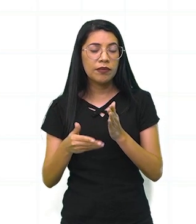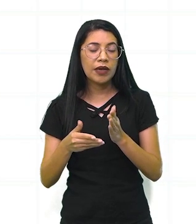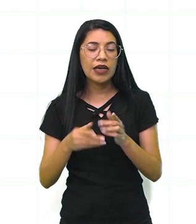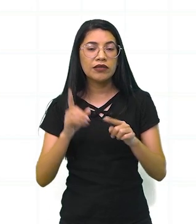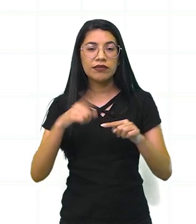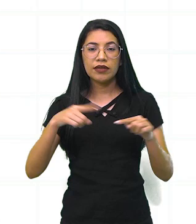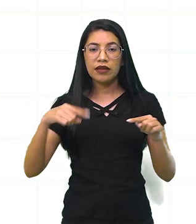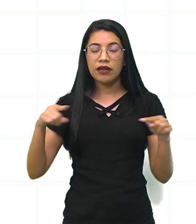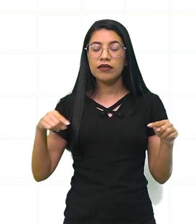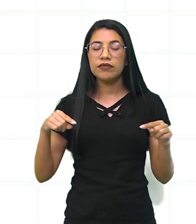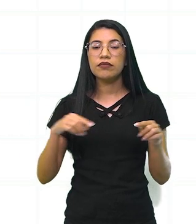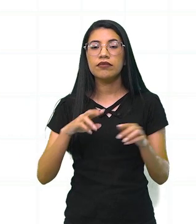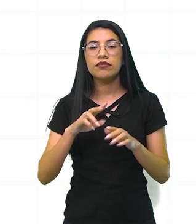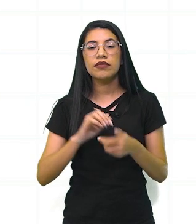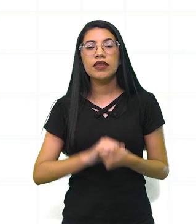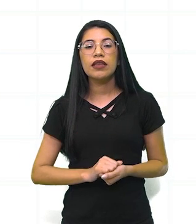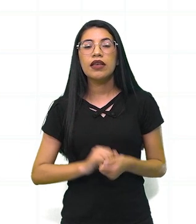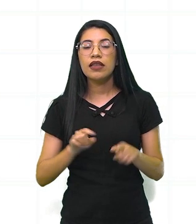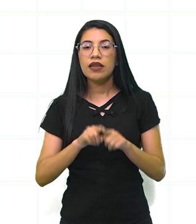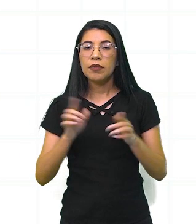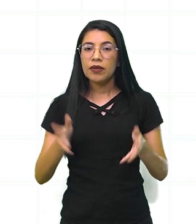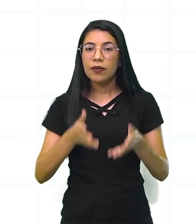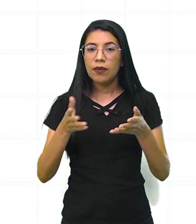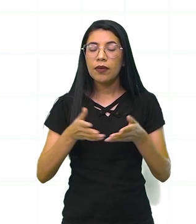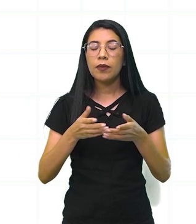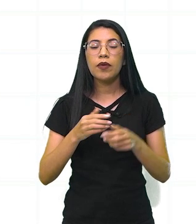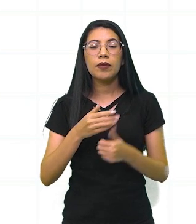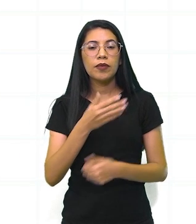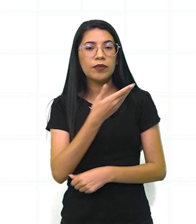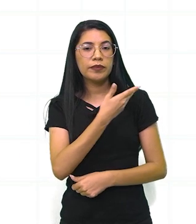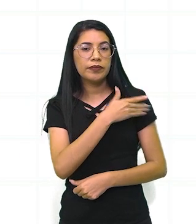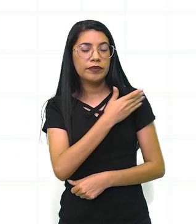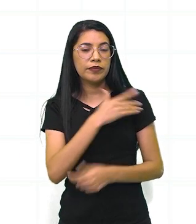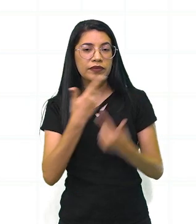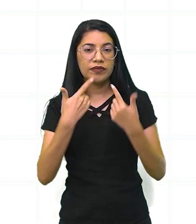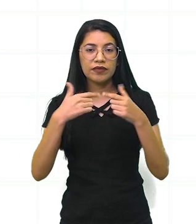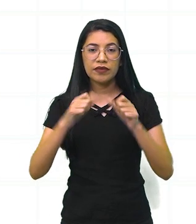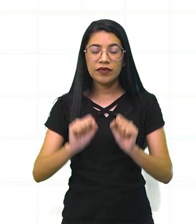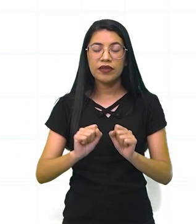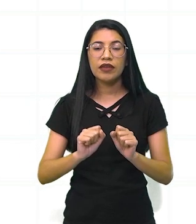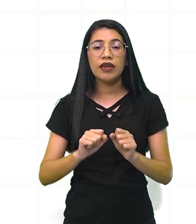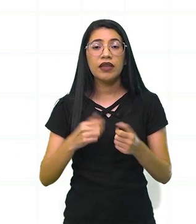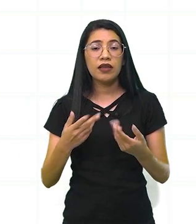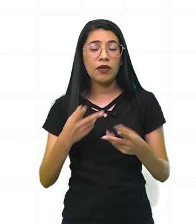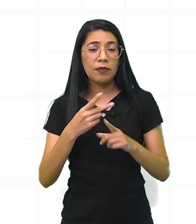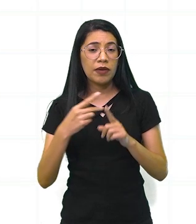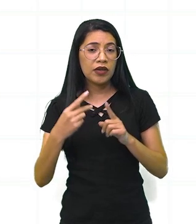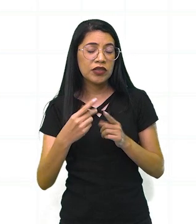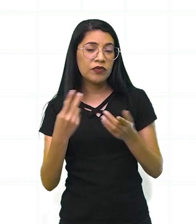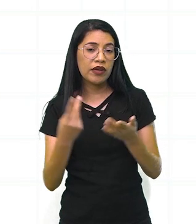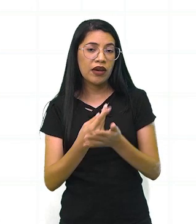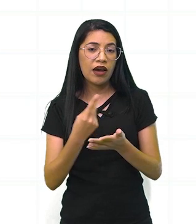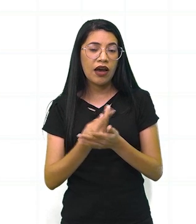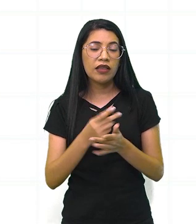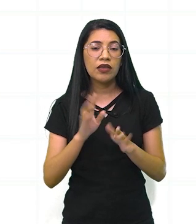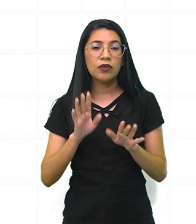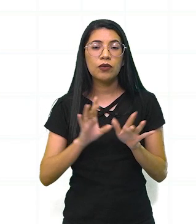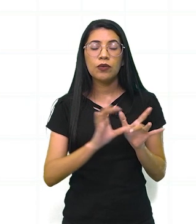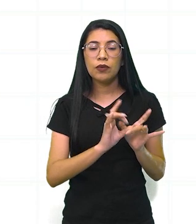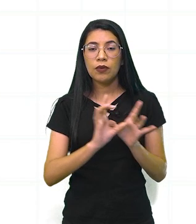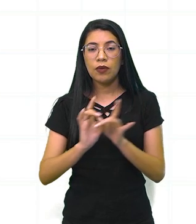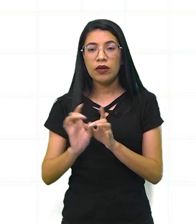linguística né e contribuir para o preconceito linguístico Então essa visão ela pode ser considerada inadequada no contexto de um